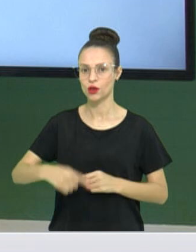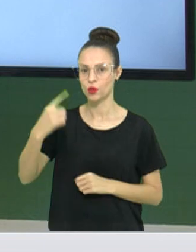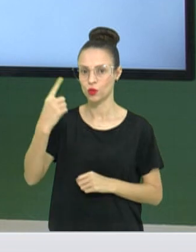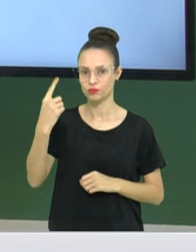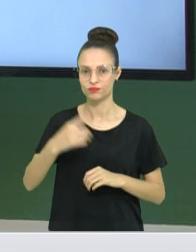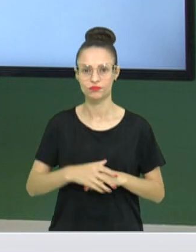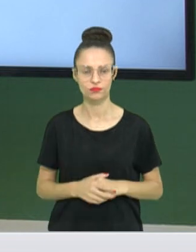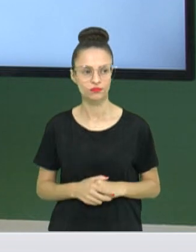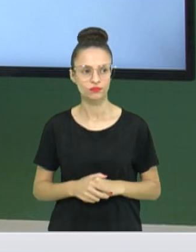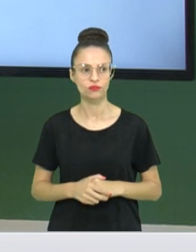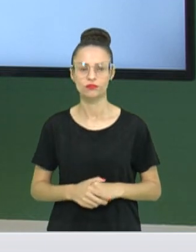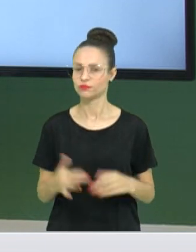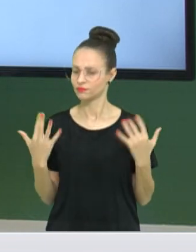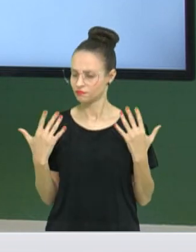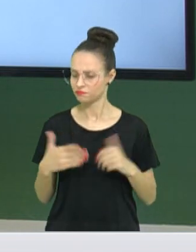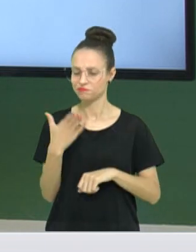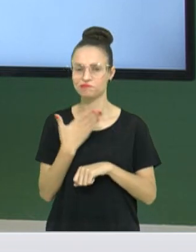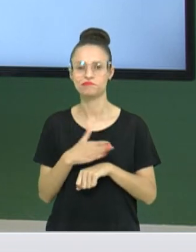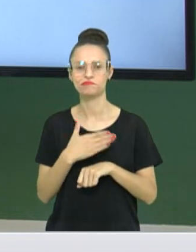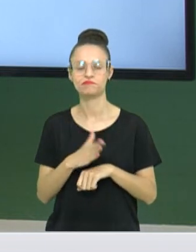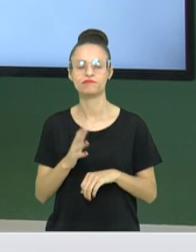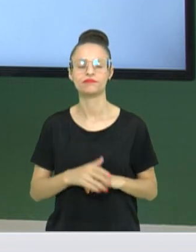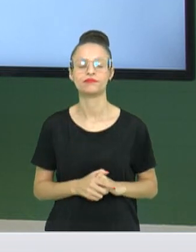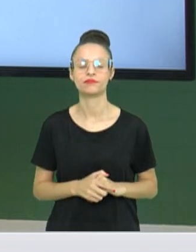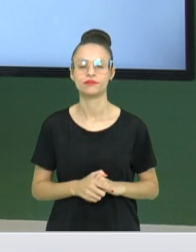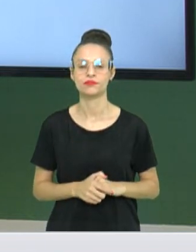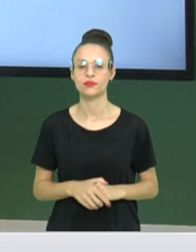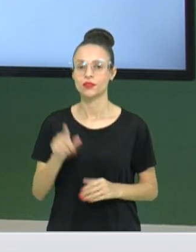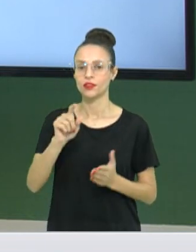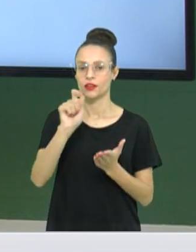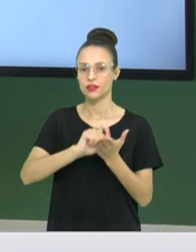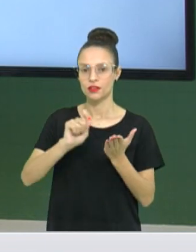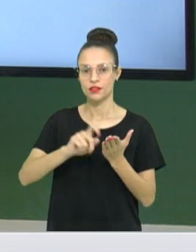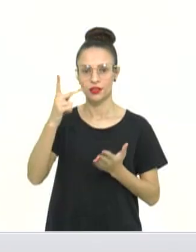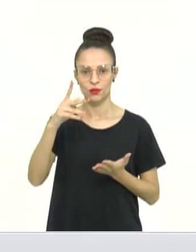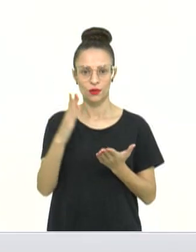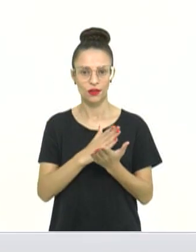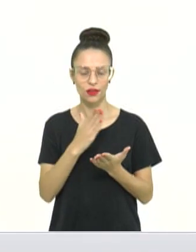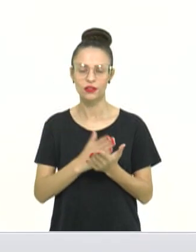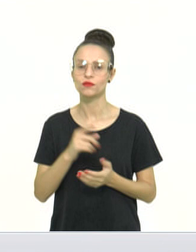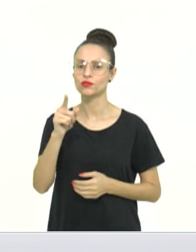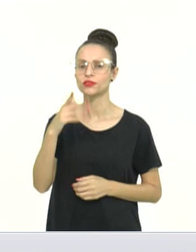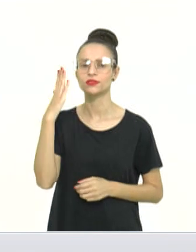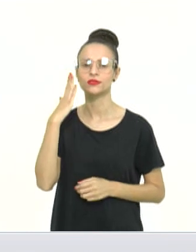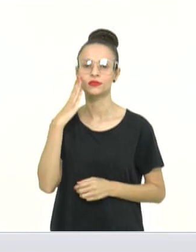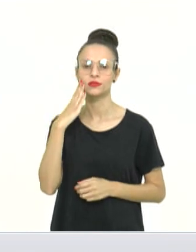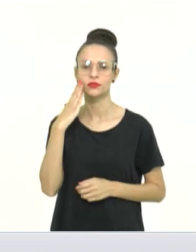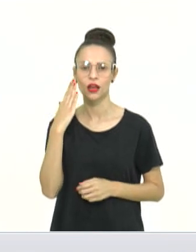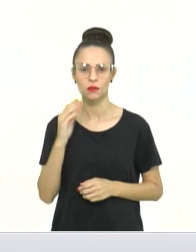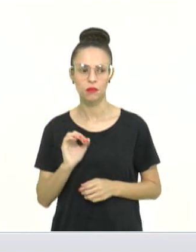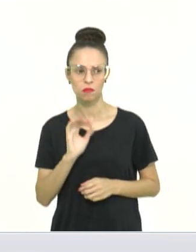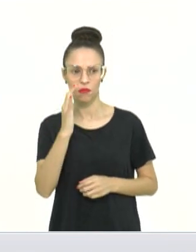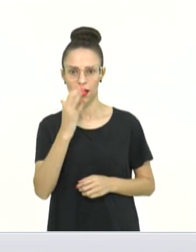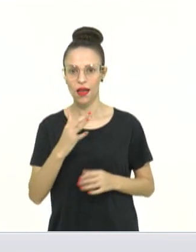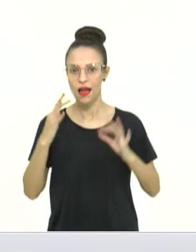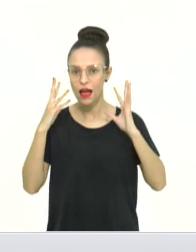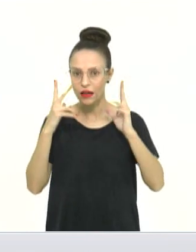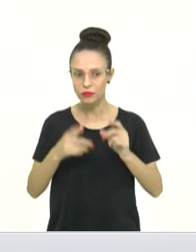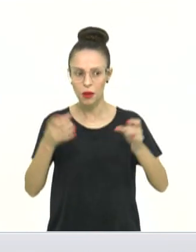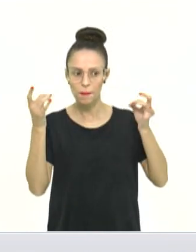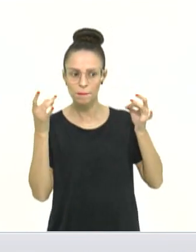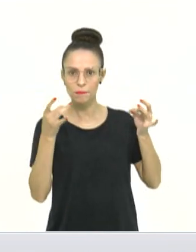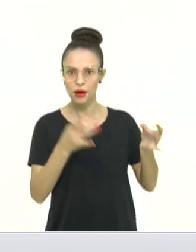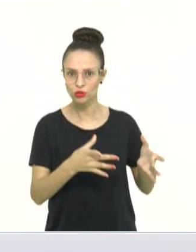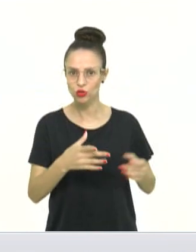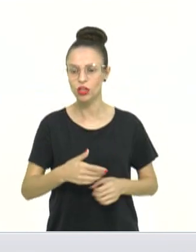já vamos começar trabalhando, pessoal. Escreva no teu caderno. Você sabe de algum caso de animal abandonado